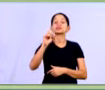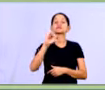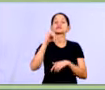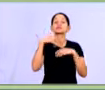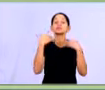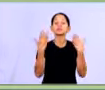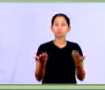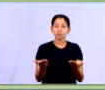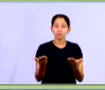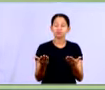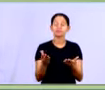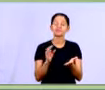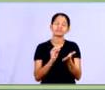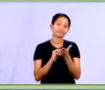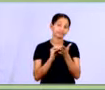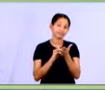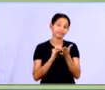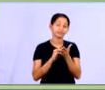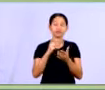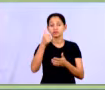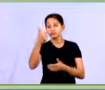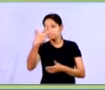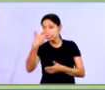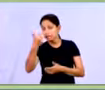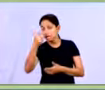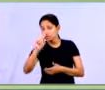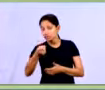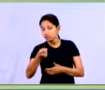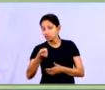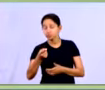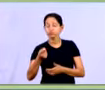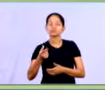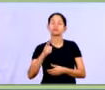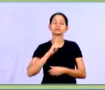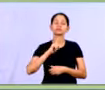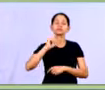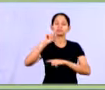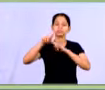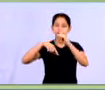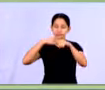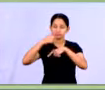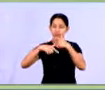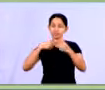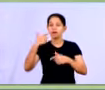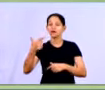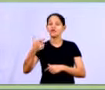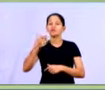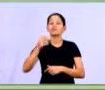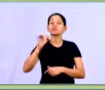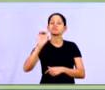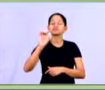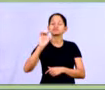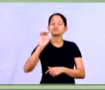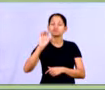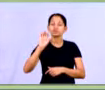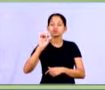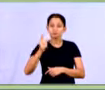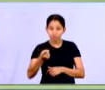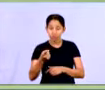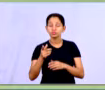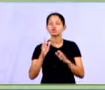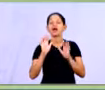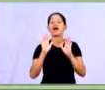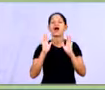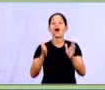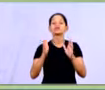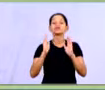agora Me falta 13, né? 13. E aí no terceiro momento eu tenho 20 mil de rentabilidade, me falta 7. Já é positivo, né? E